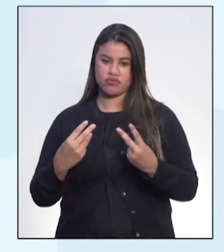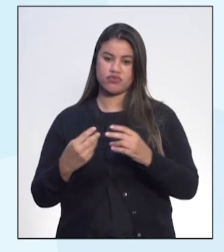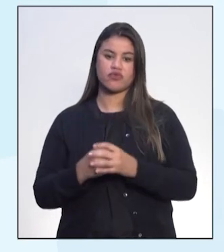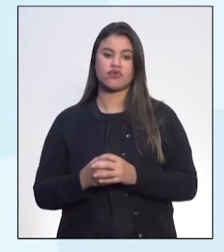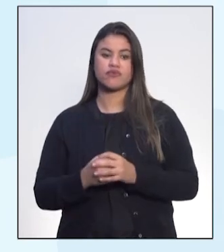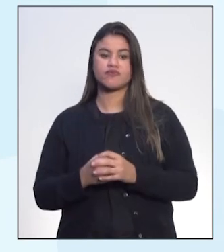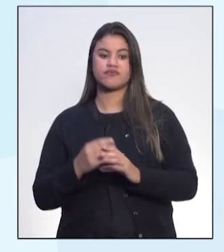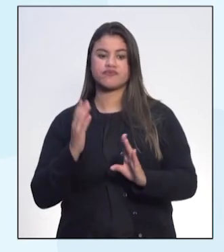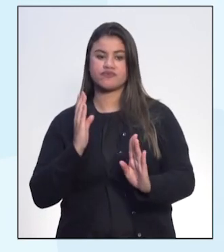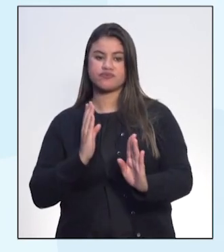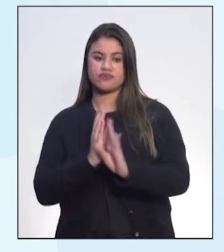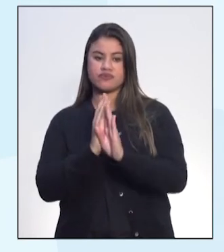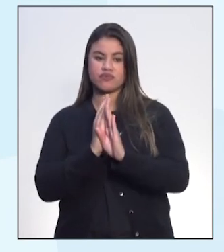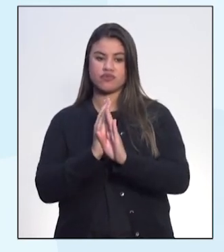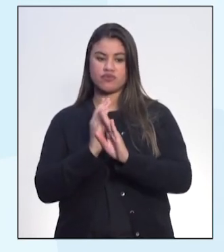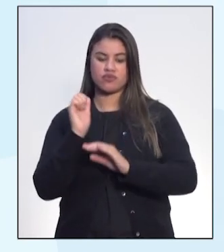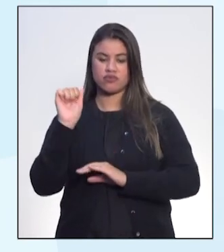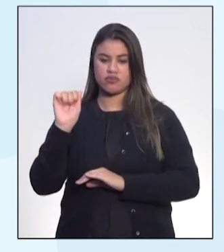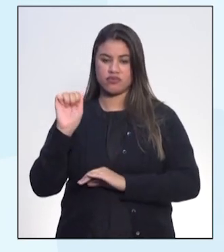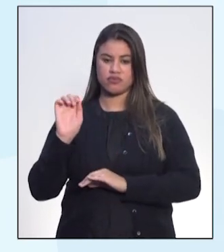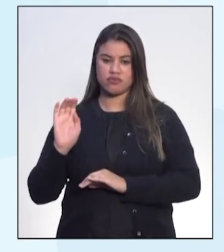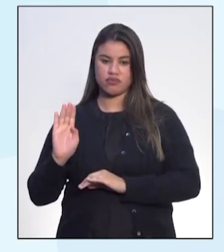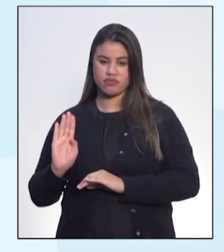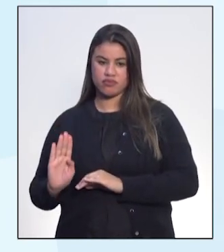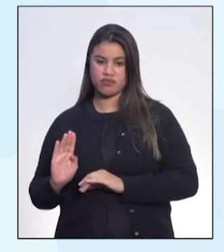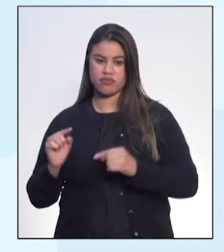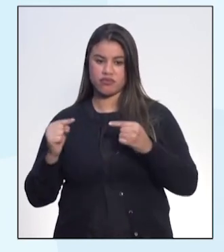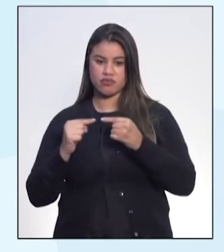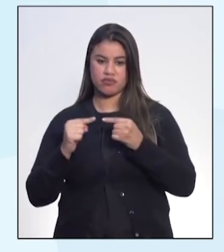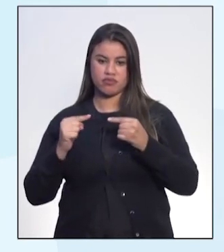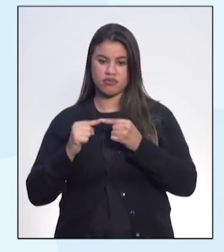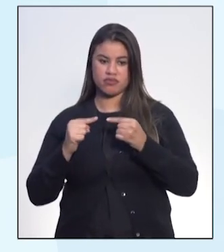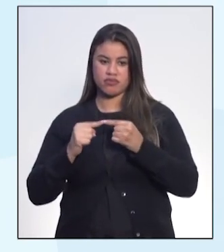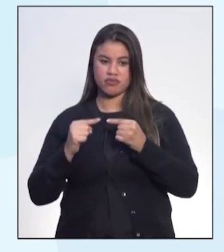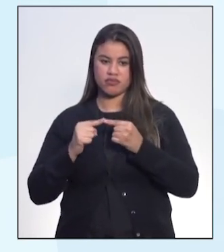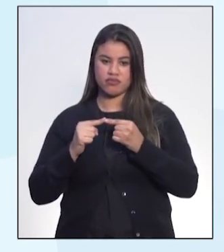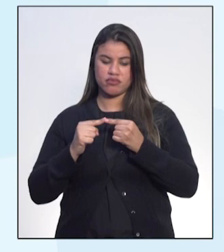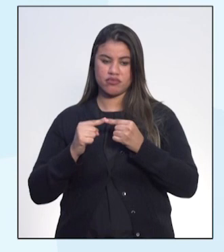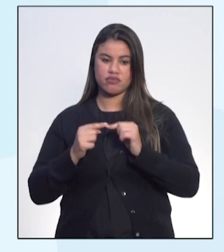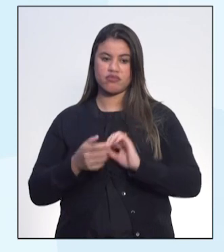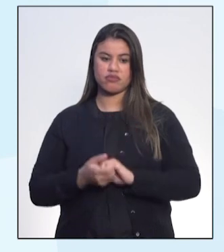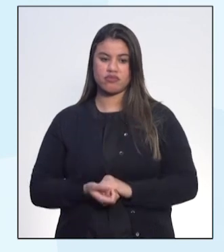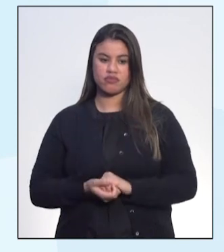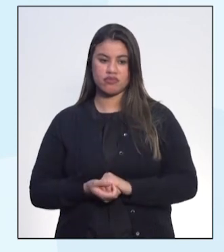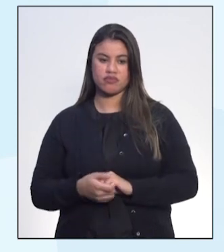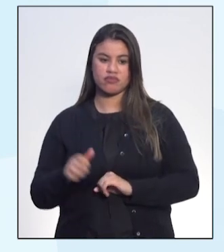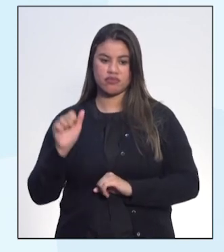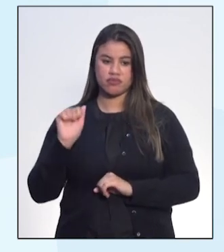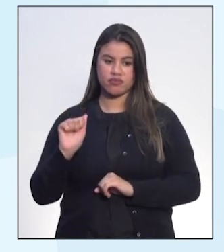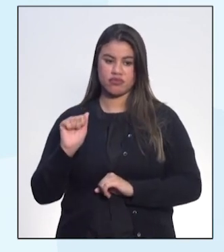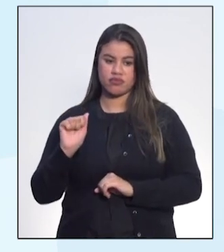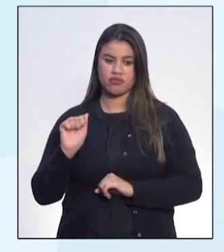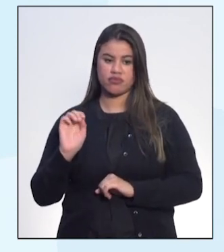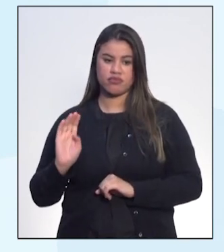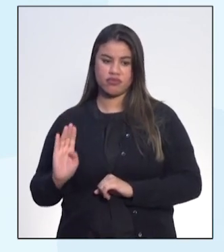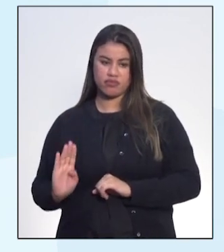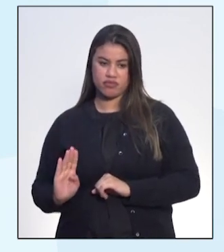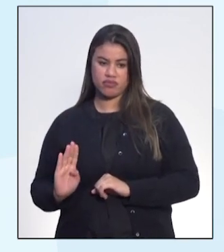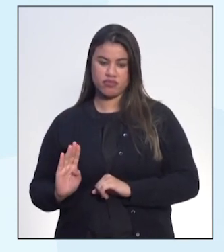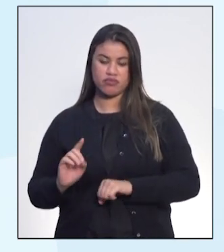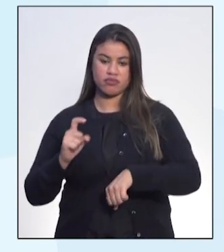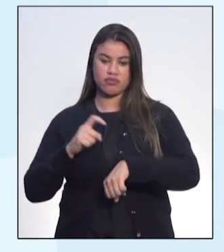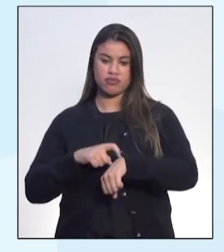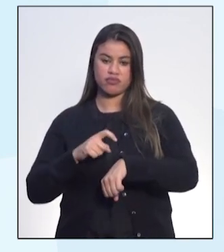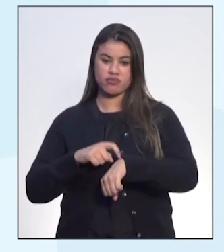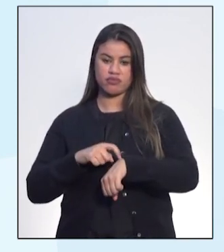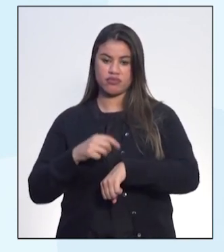dentre as alternativas abaixo, o que contém item referente ao composto formado. Item A e B. Vou dar para